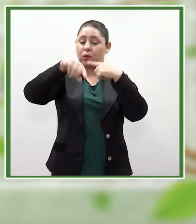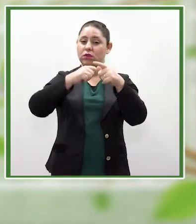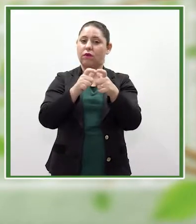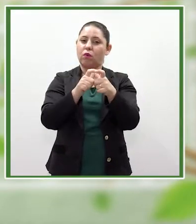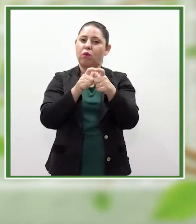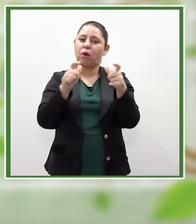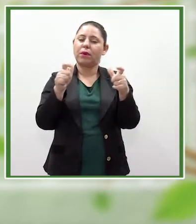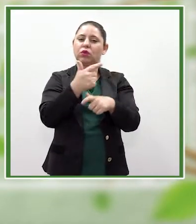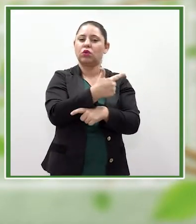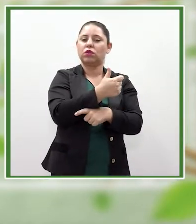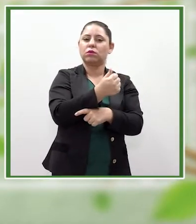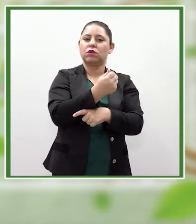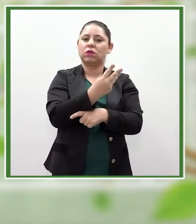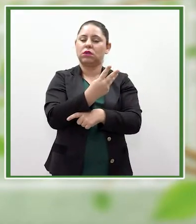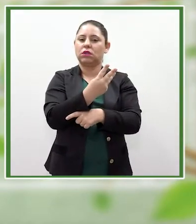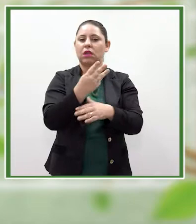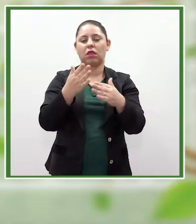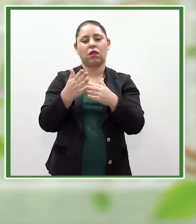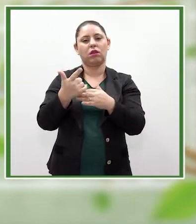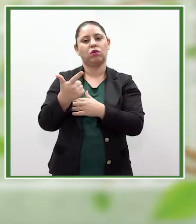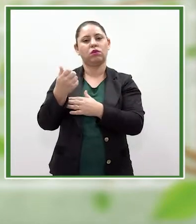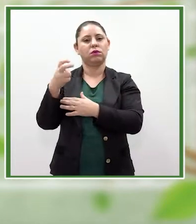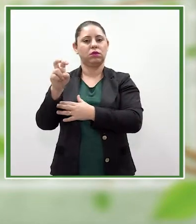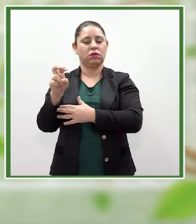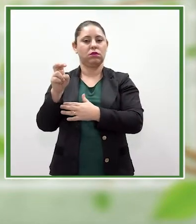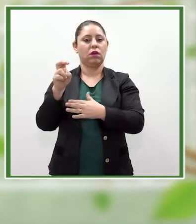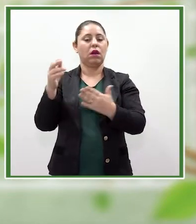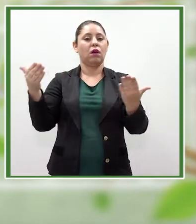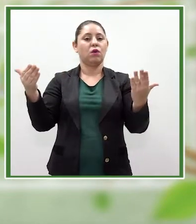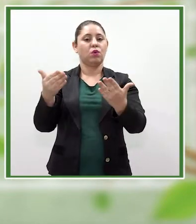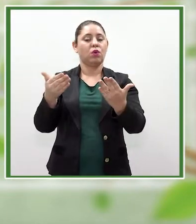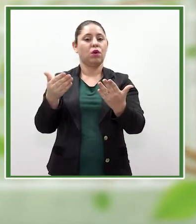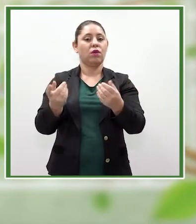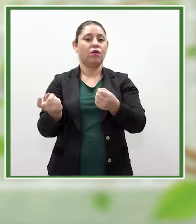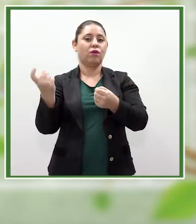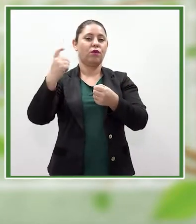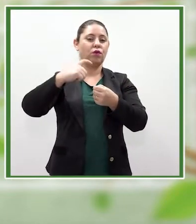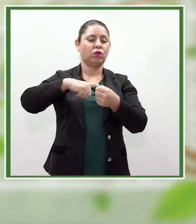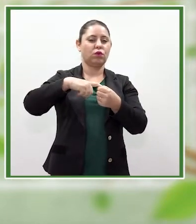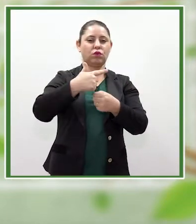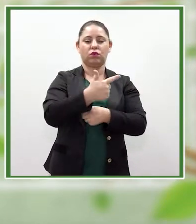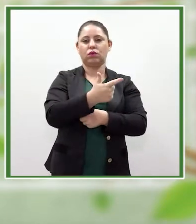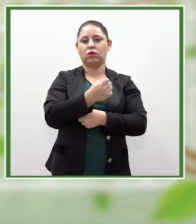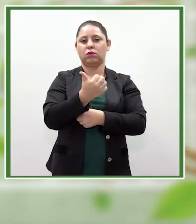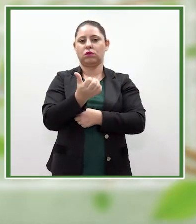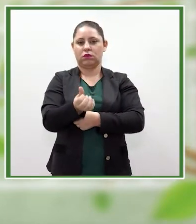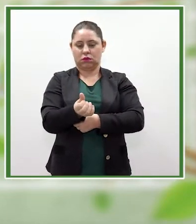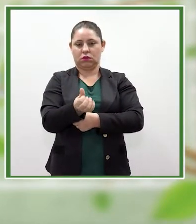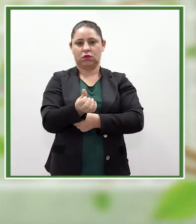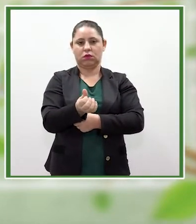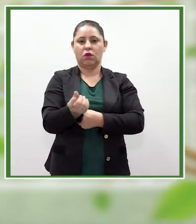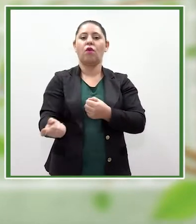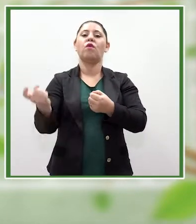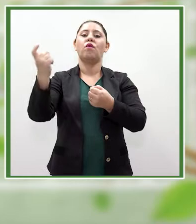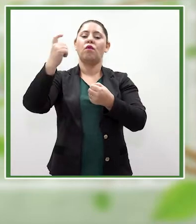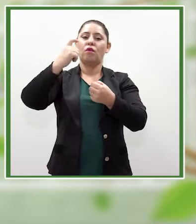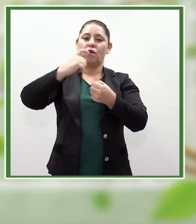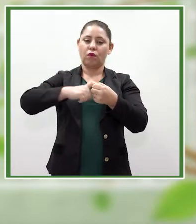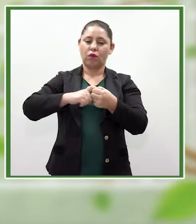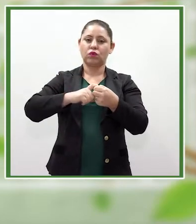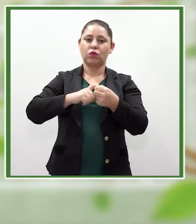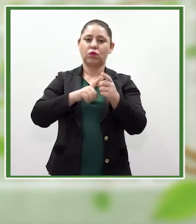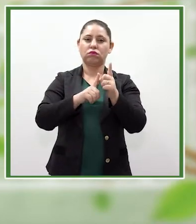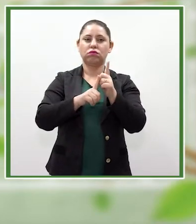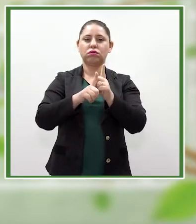Aqui, nesse slide, a gente pode observar as emissões de gases de efeito estufa do Brasil. Esses dados são